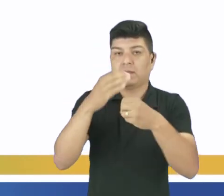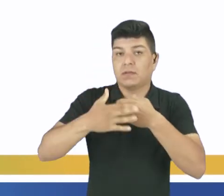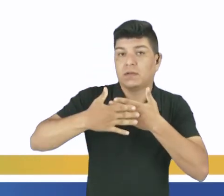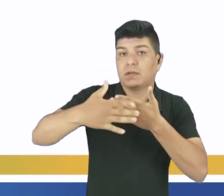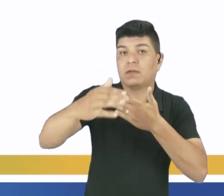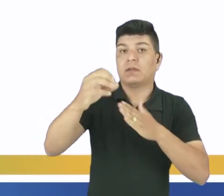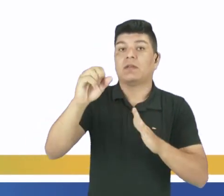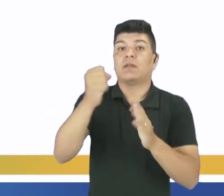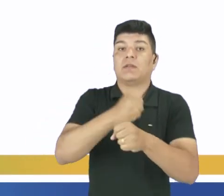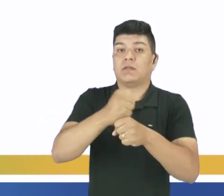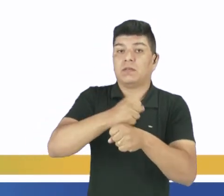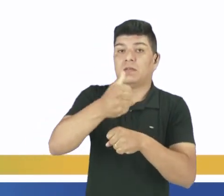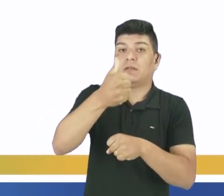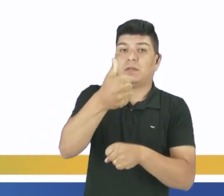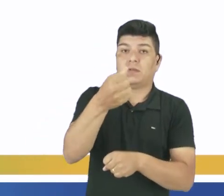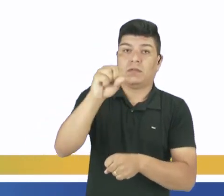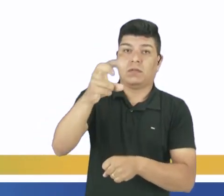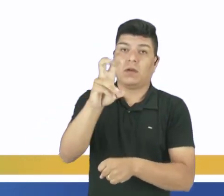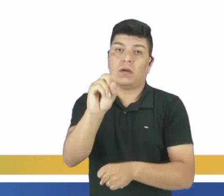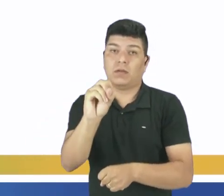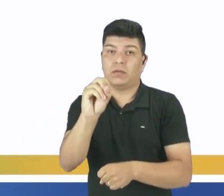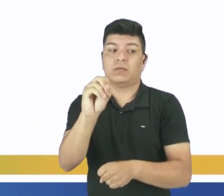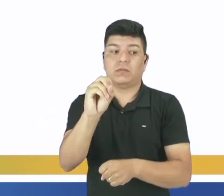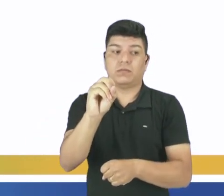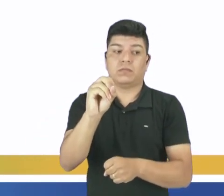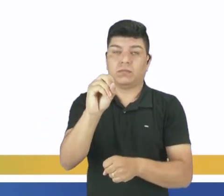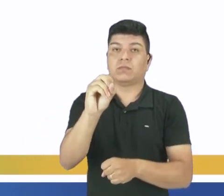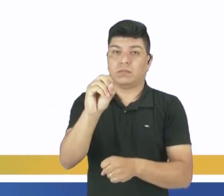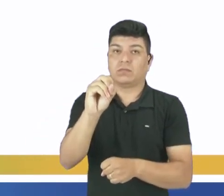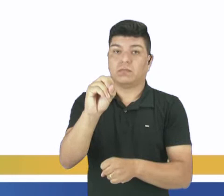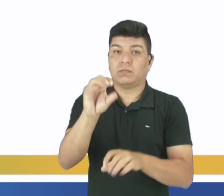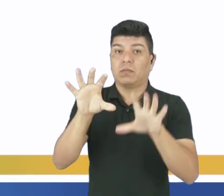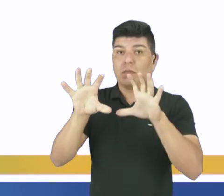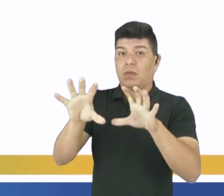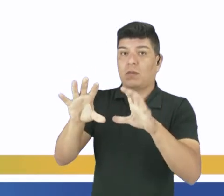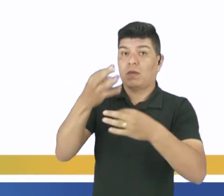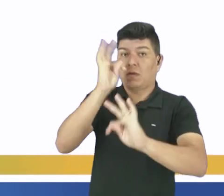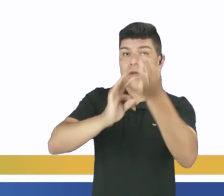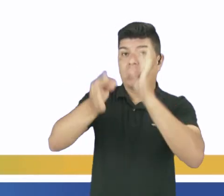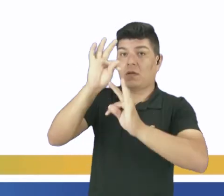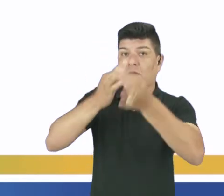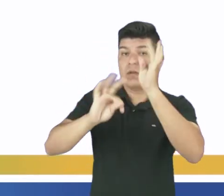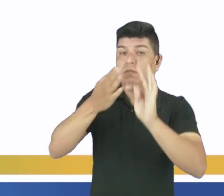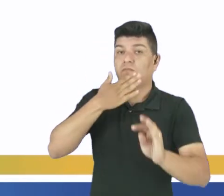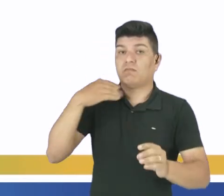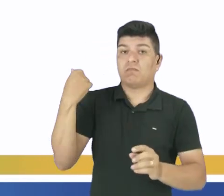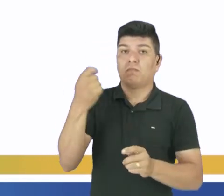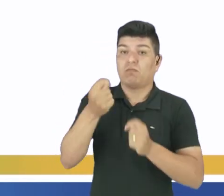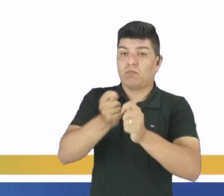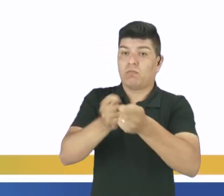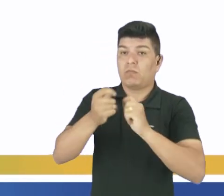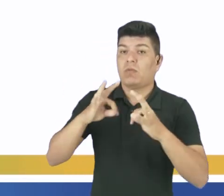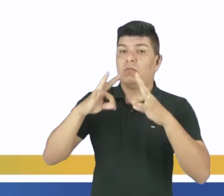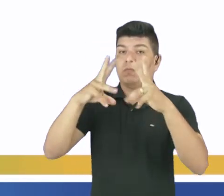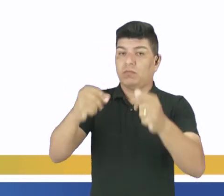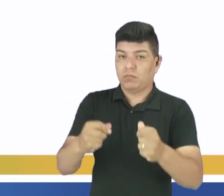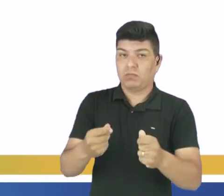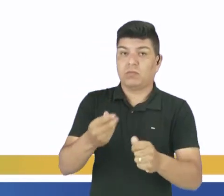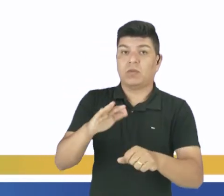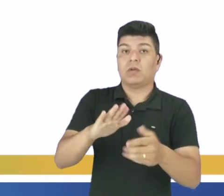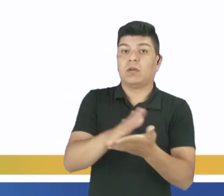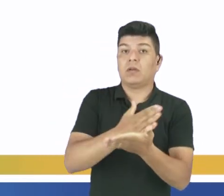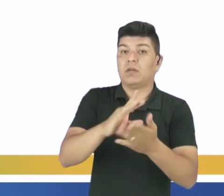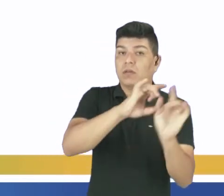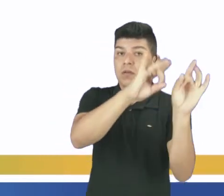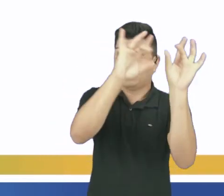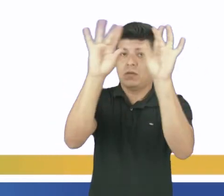partir da década de 1950, e aí você vai verificar a alta tecnologia tomando de conta de tudo. E aí alguns